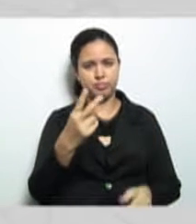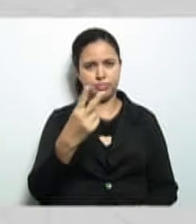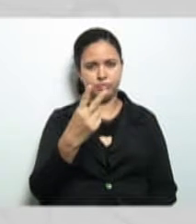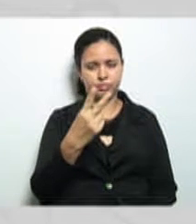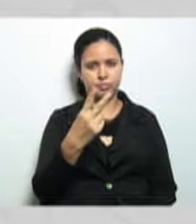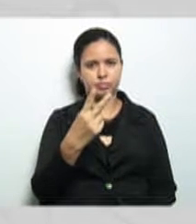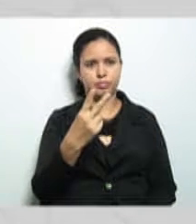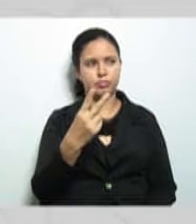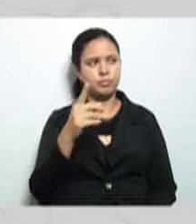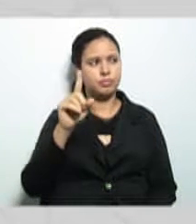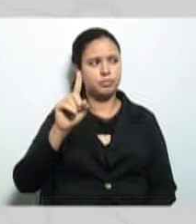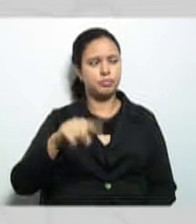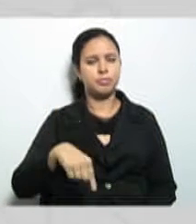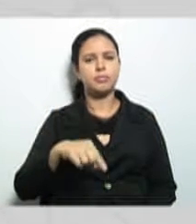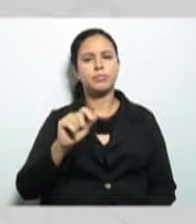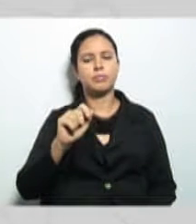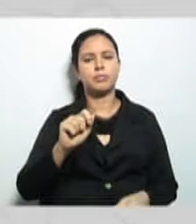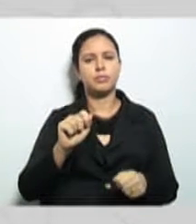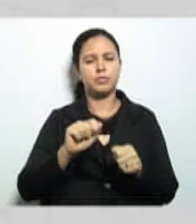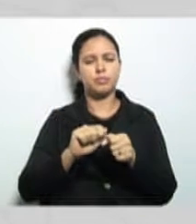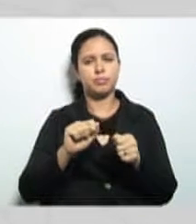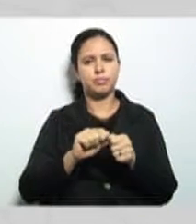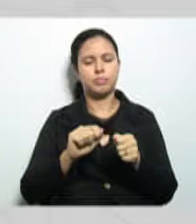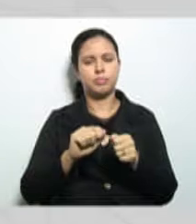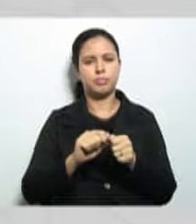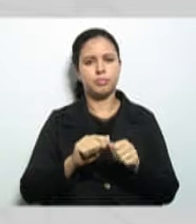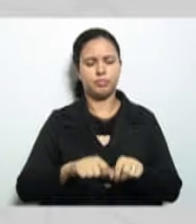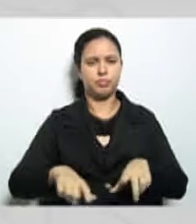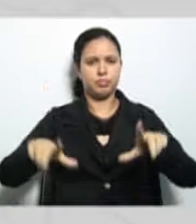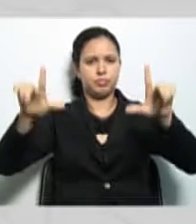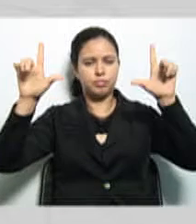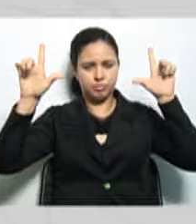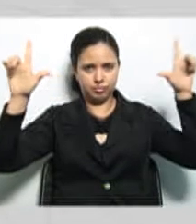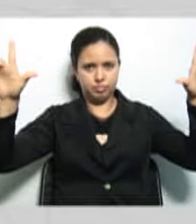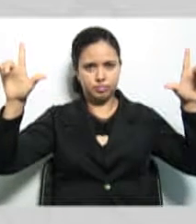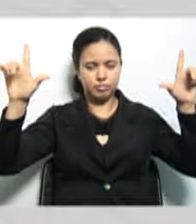ser produção de cartazes, né? Então,